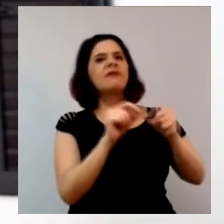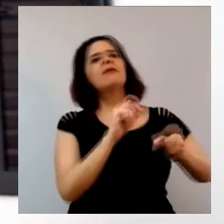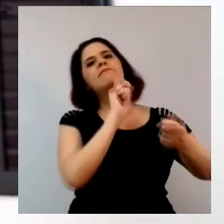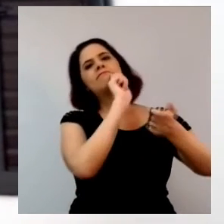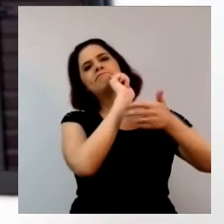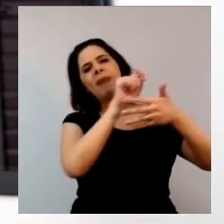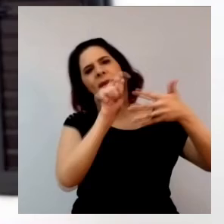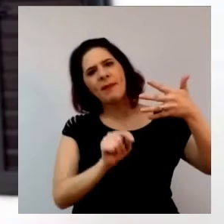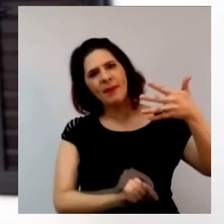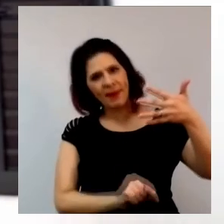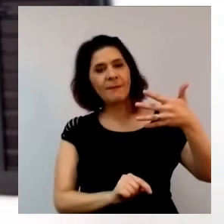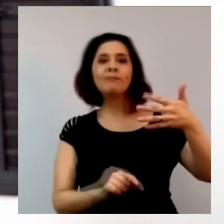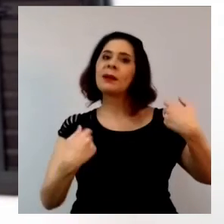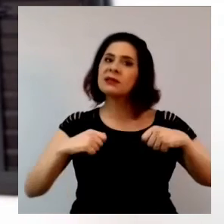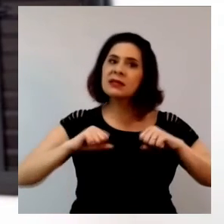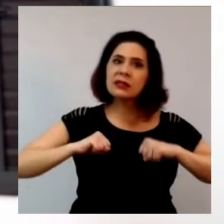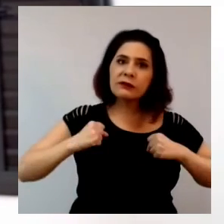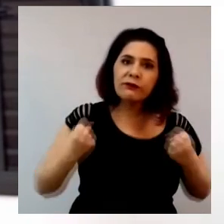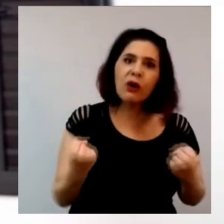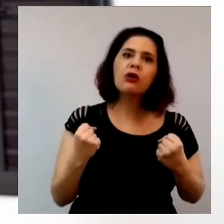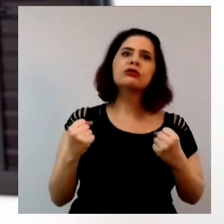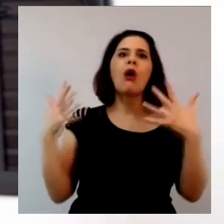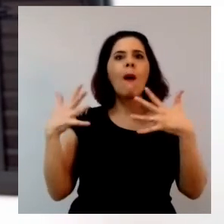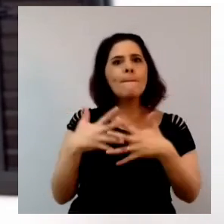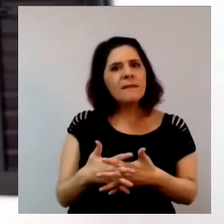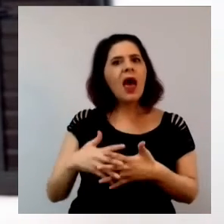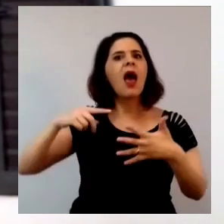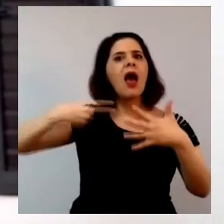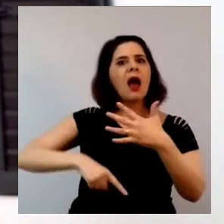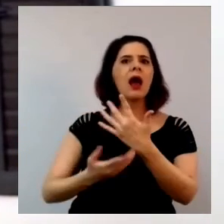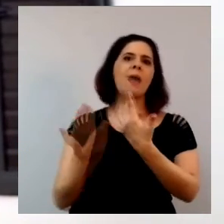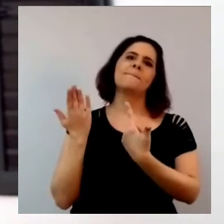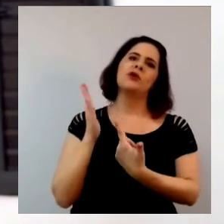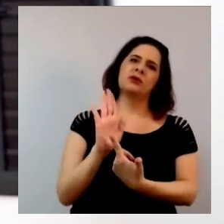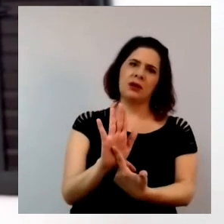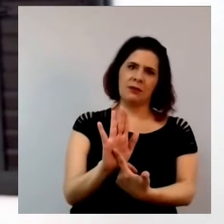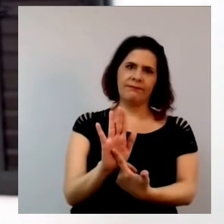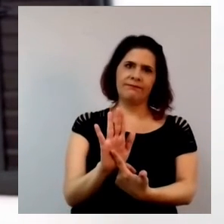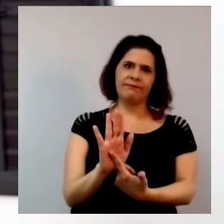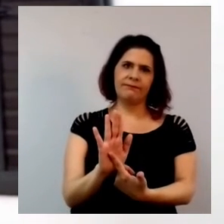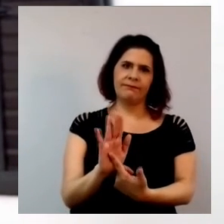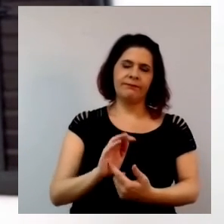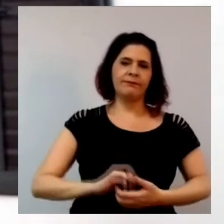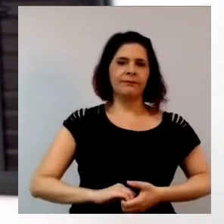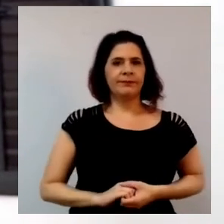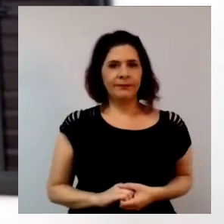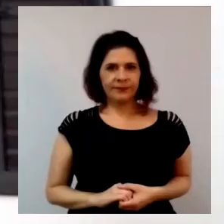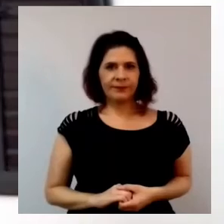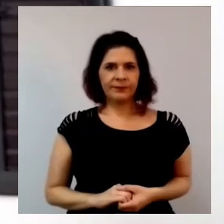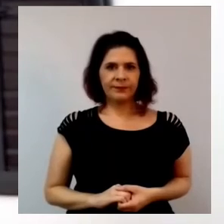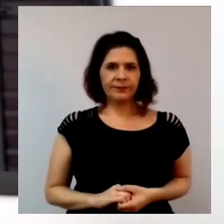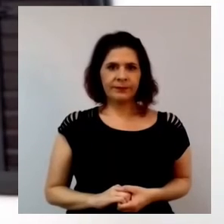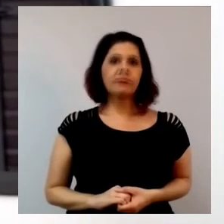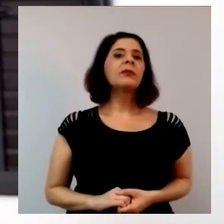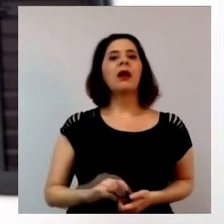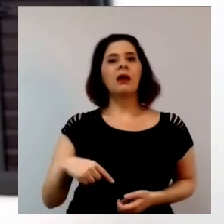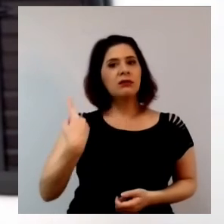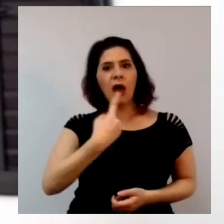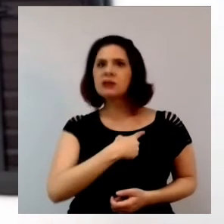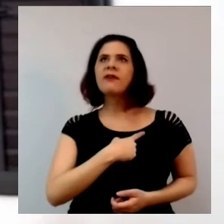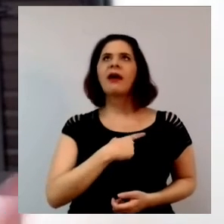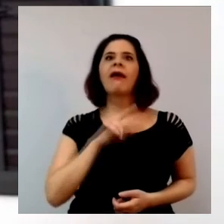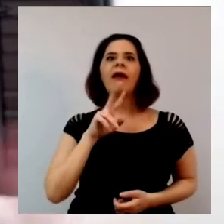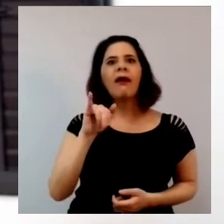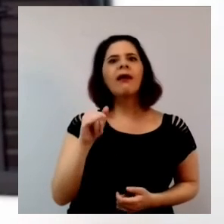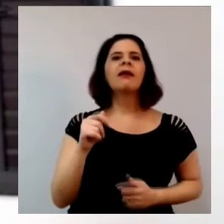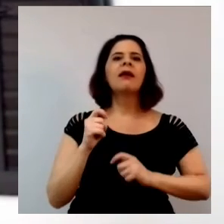hoje, no nosso papel, a gente se ocupa muito de fazer uma coisa, de que a gente não é assessoria de imprensa de movimento negro. Então, o movimento